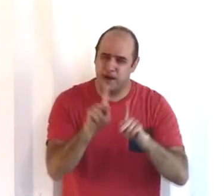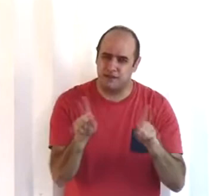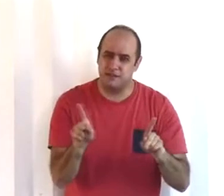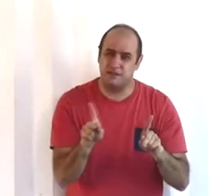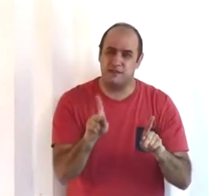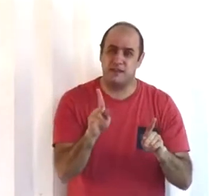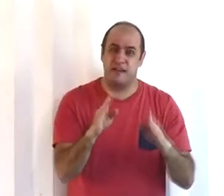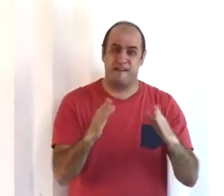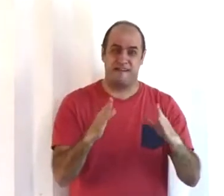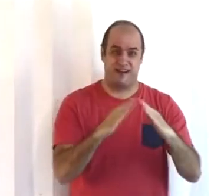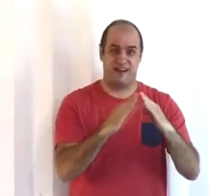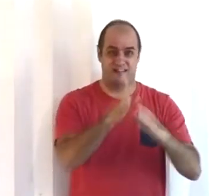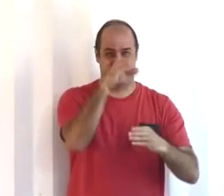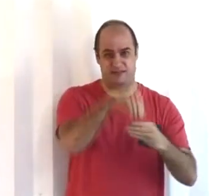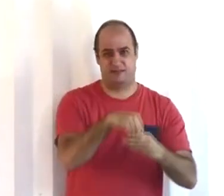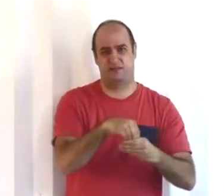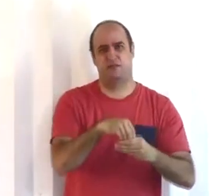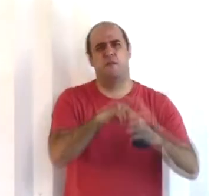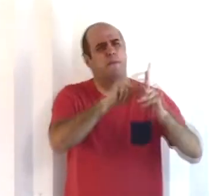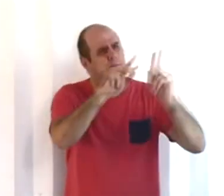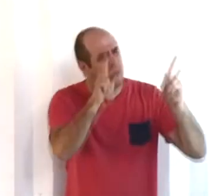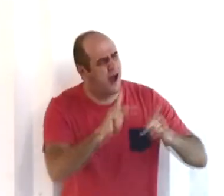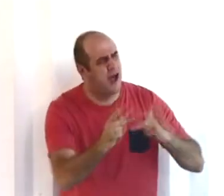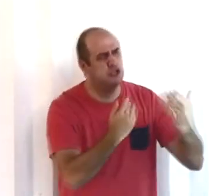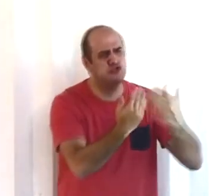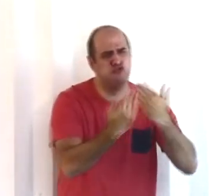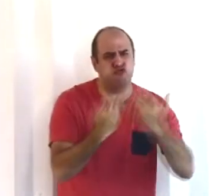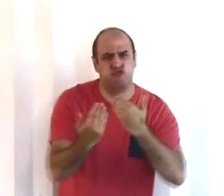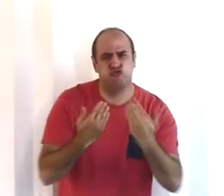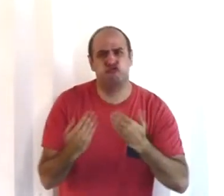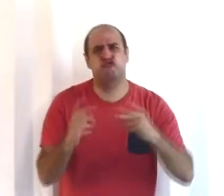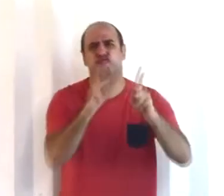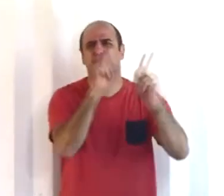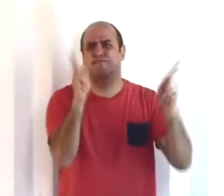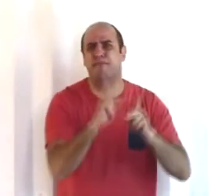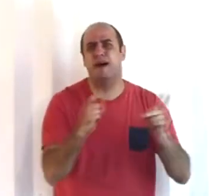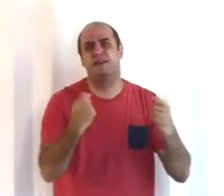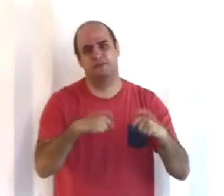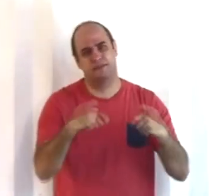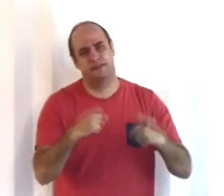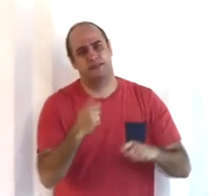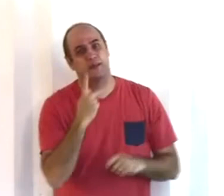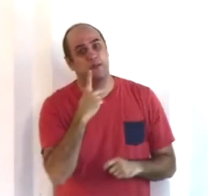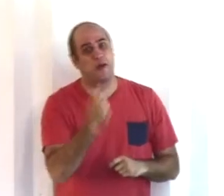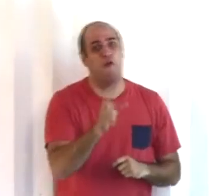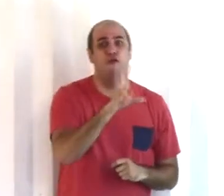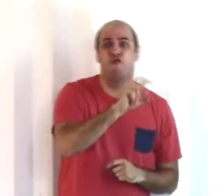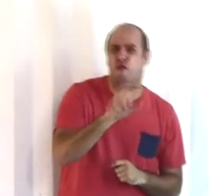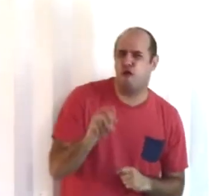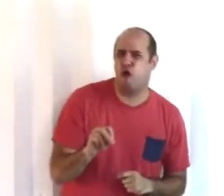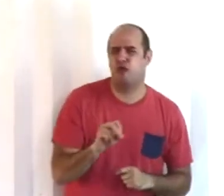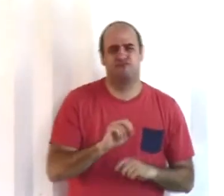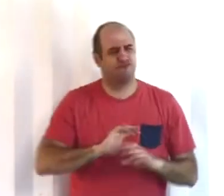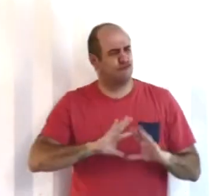sua casa, tá bom? Com seus irmãos, com seus familiares, com seu pai, seu avô, sua mãe, sua avó.